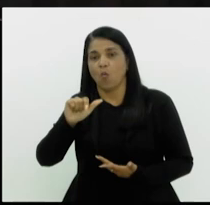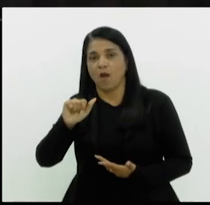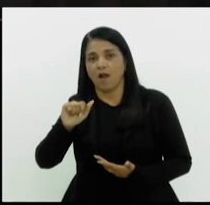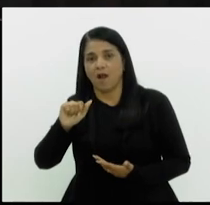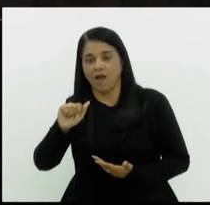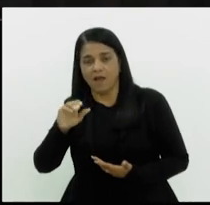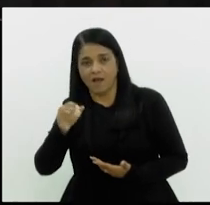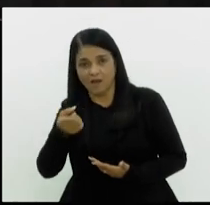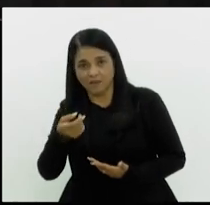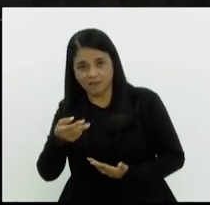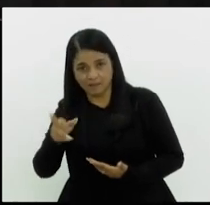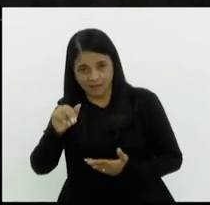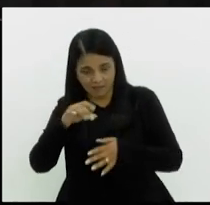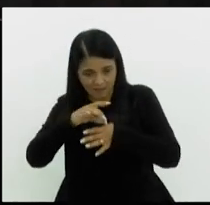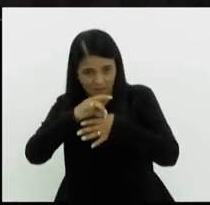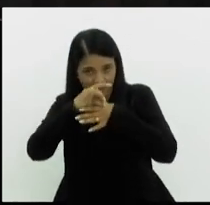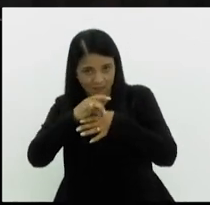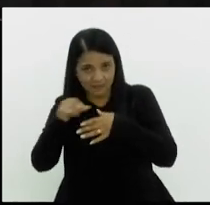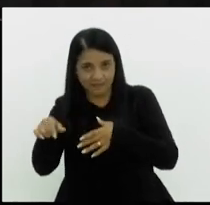esse patinho,